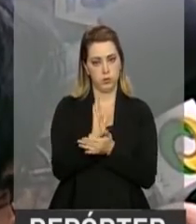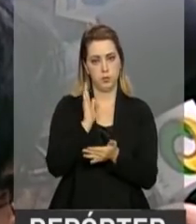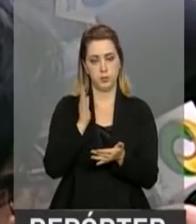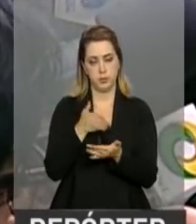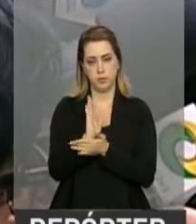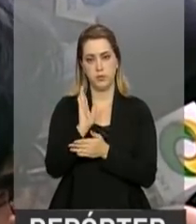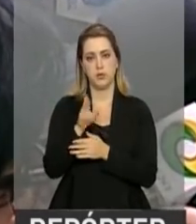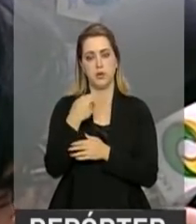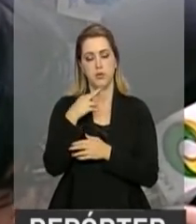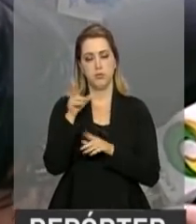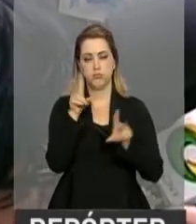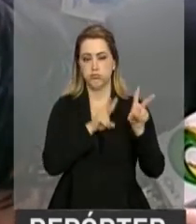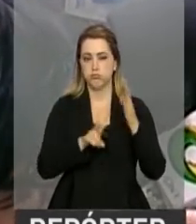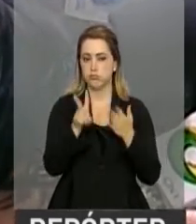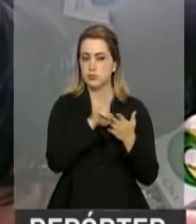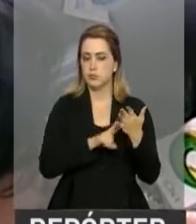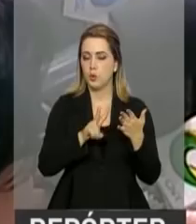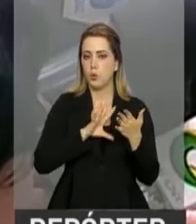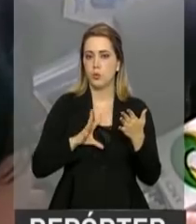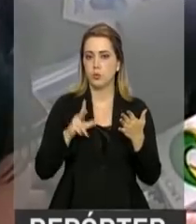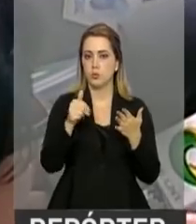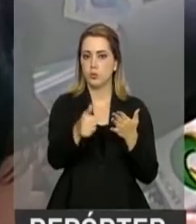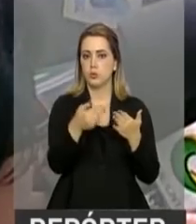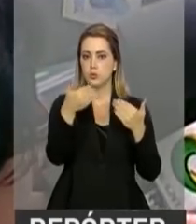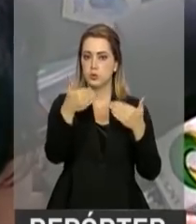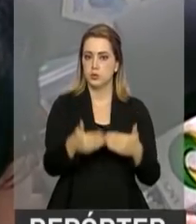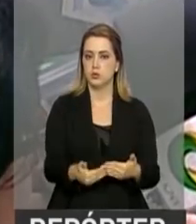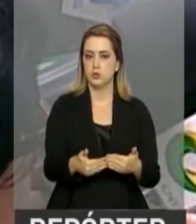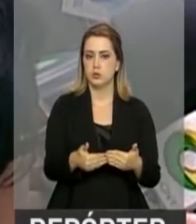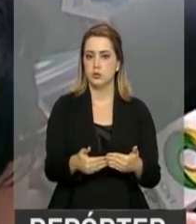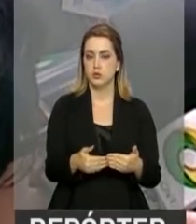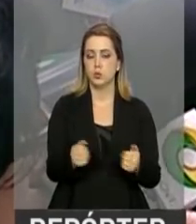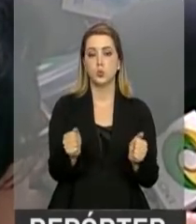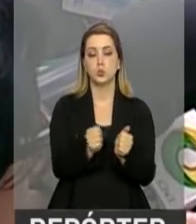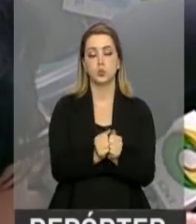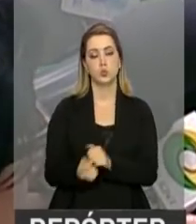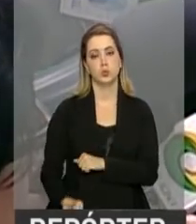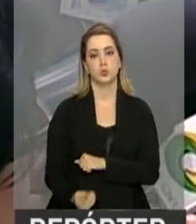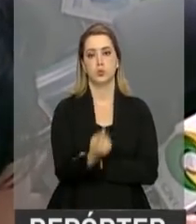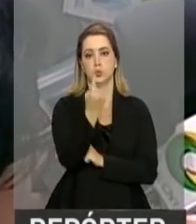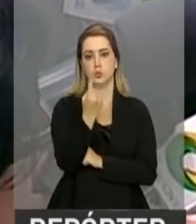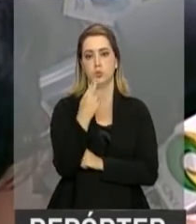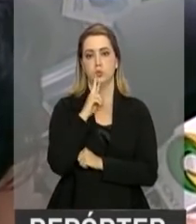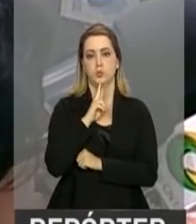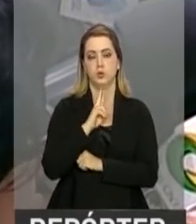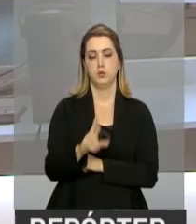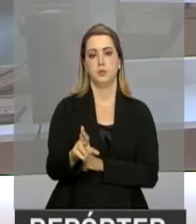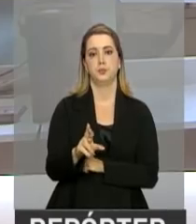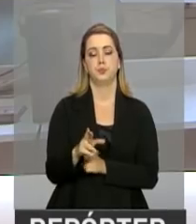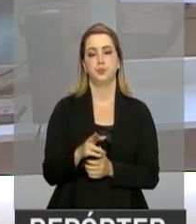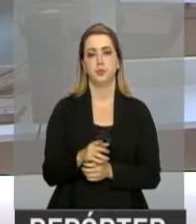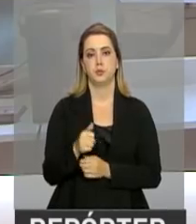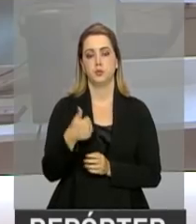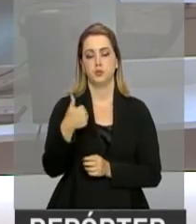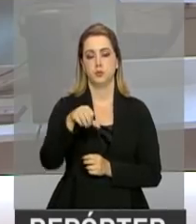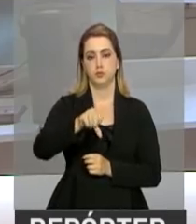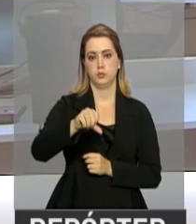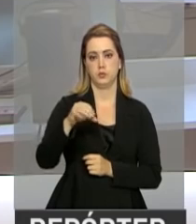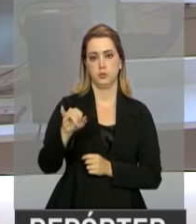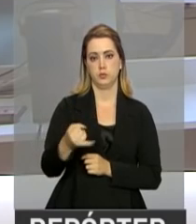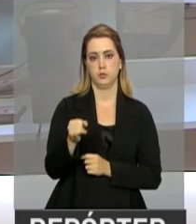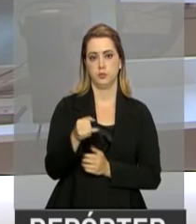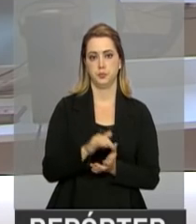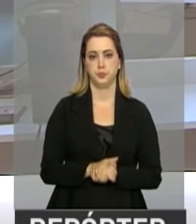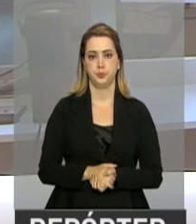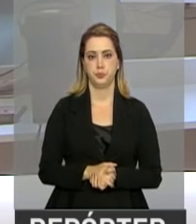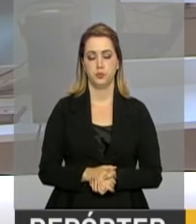análises dos resultados e todos eles estarão presentes na divulgação do Enem 19 de janeiro. A lista